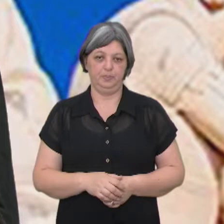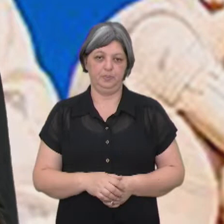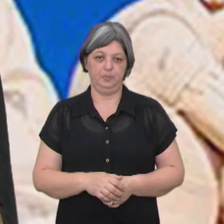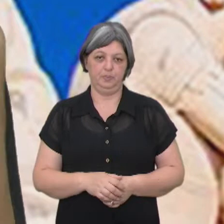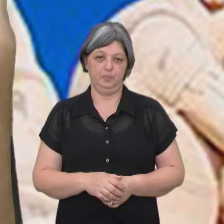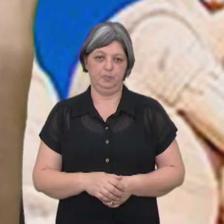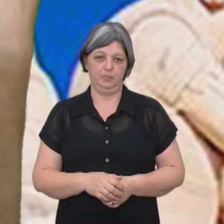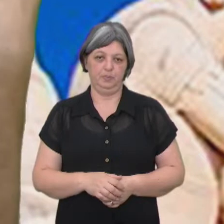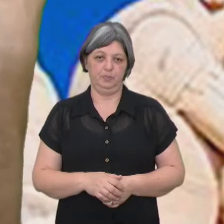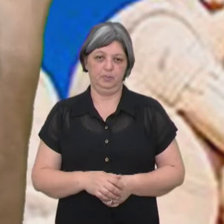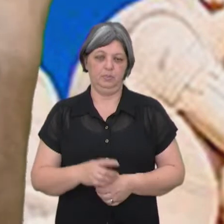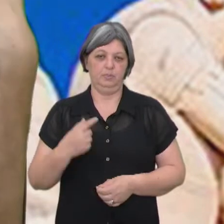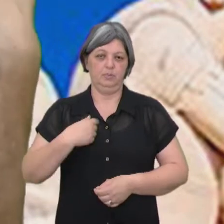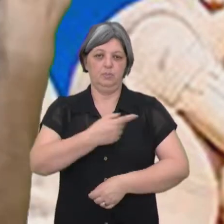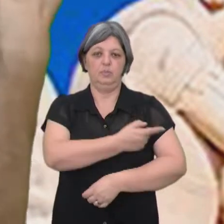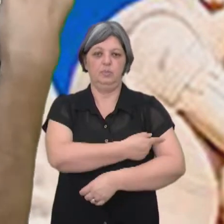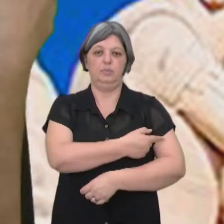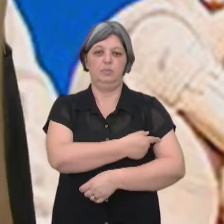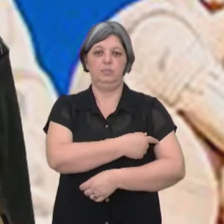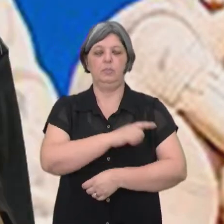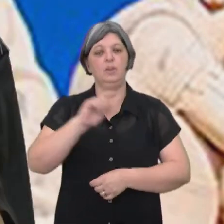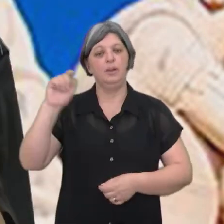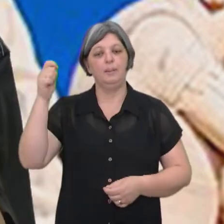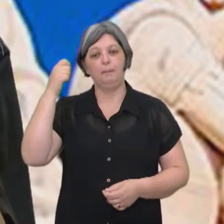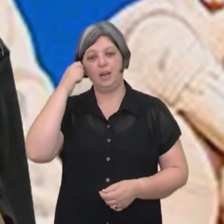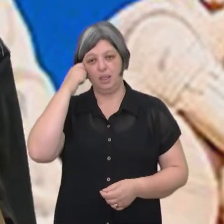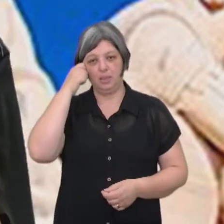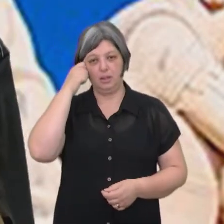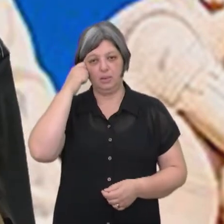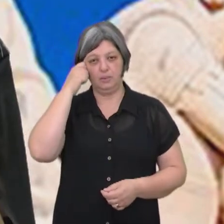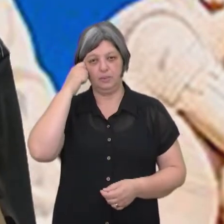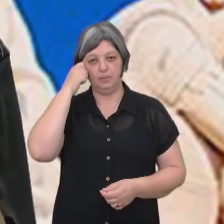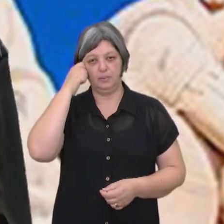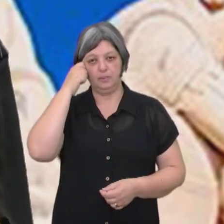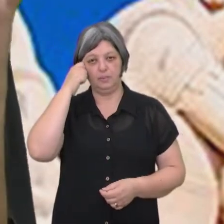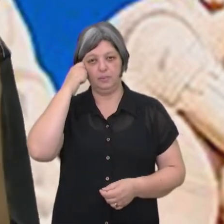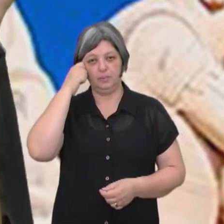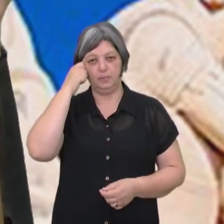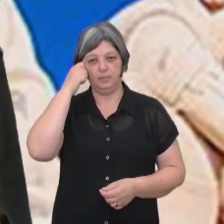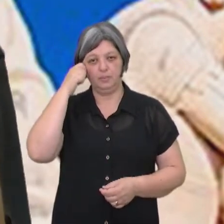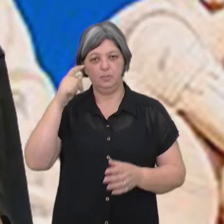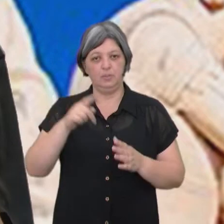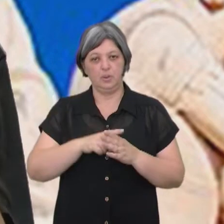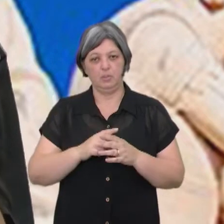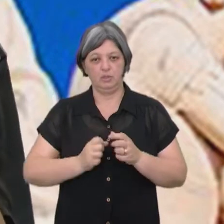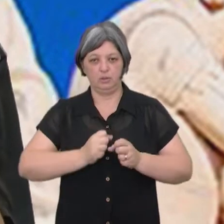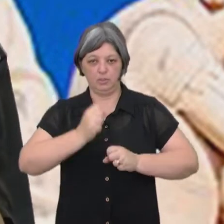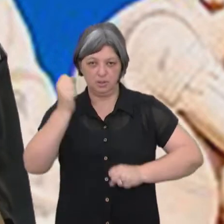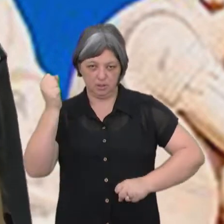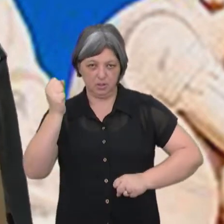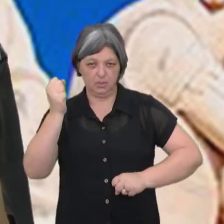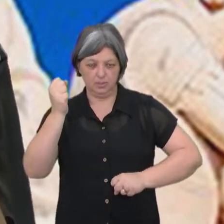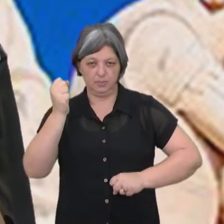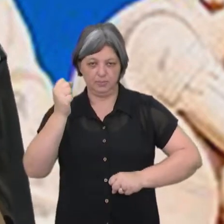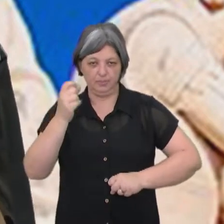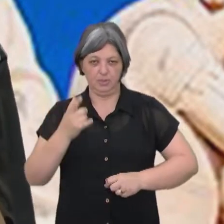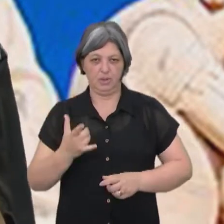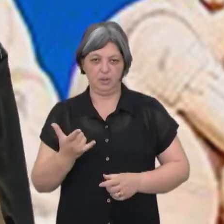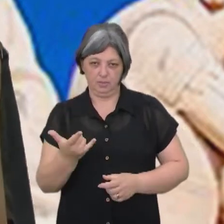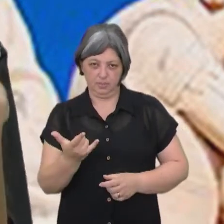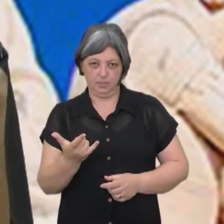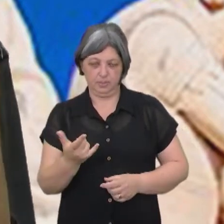Eu tô com uma camiseta hoje preta, uma camiseta do meu super-herói predileto aí da Marvel, né, o